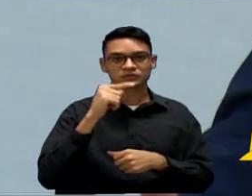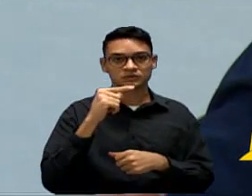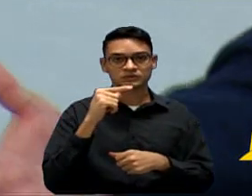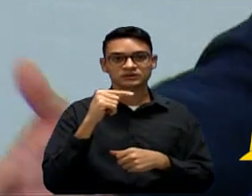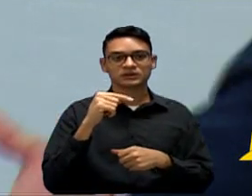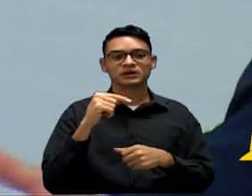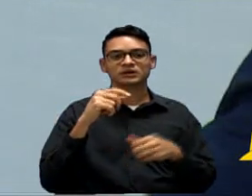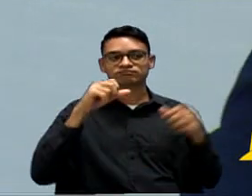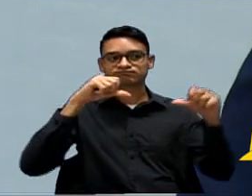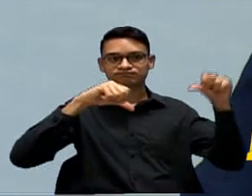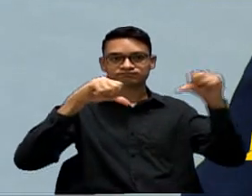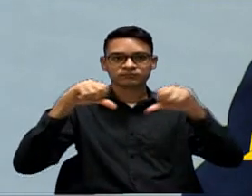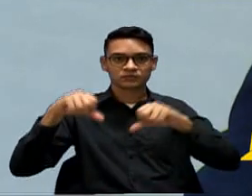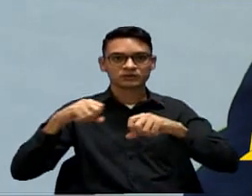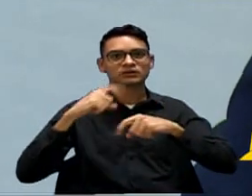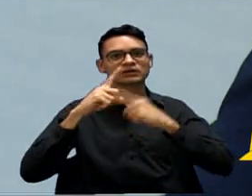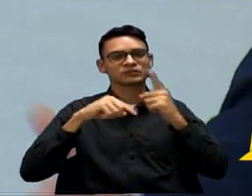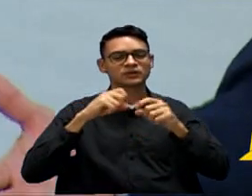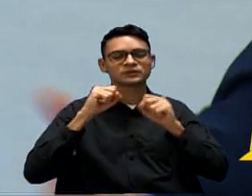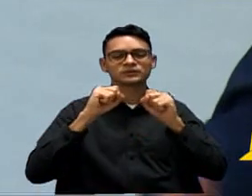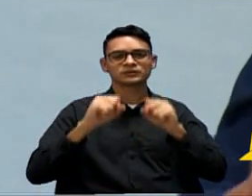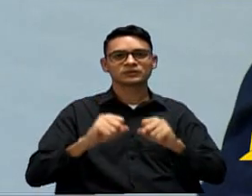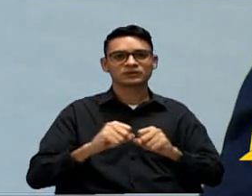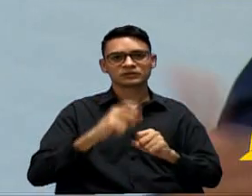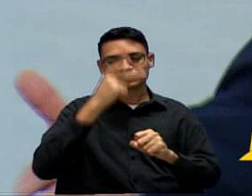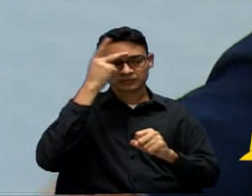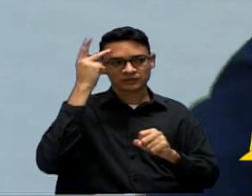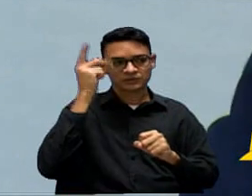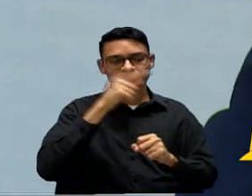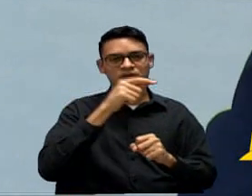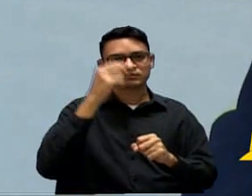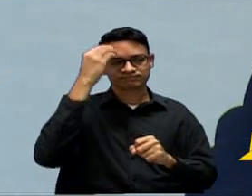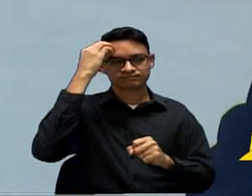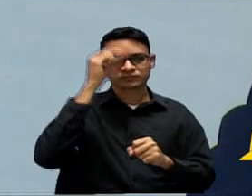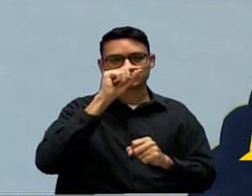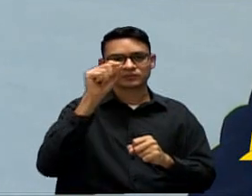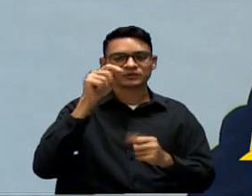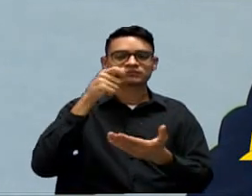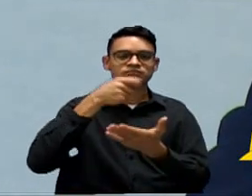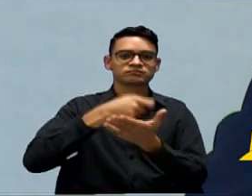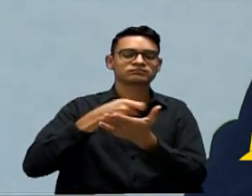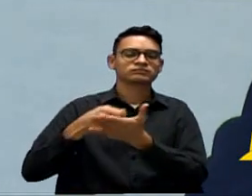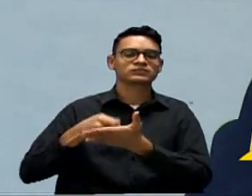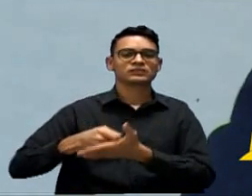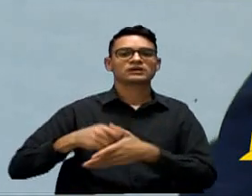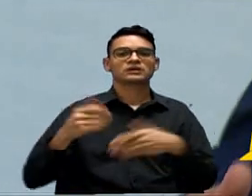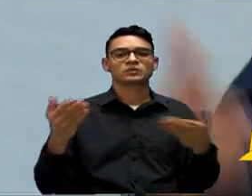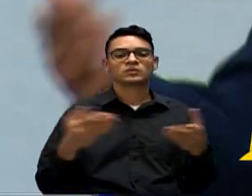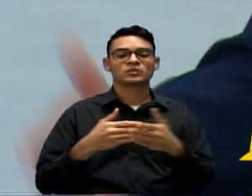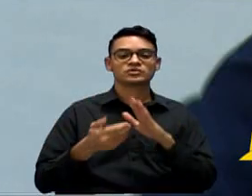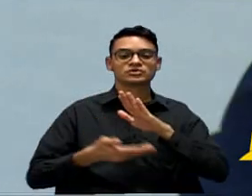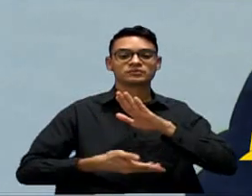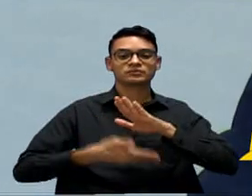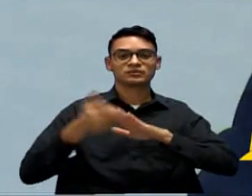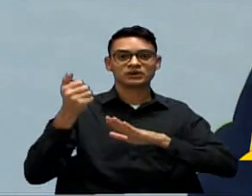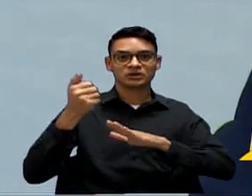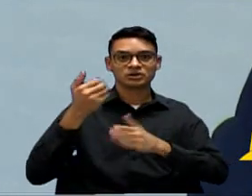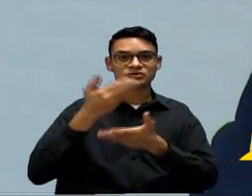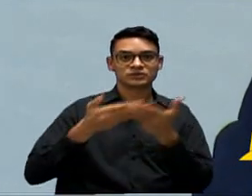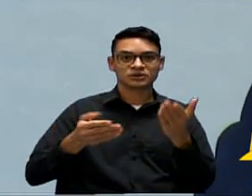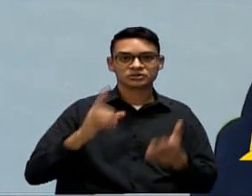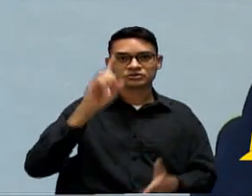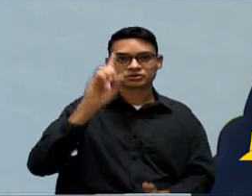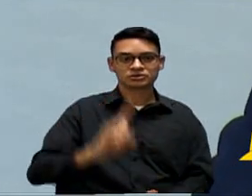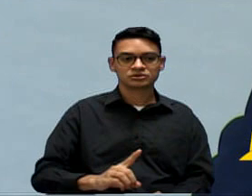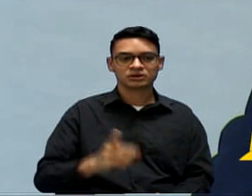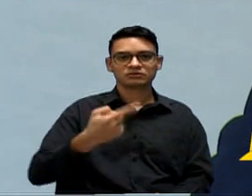o mau uso e ele vai responder por isso. Né? Agora, não, você não pode ficar excluído de votar por um incidente que aconteceu com você fora